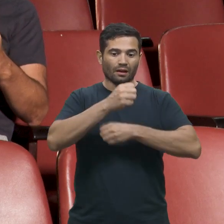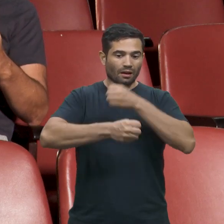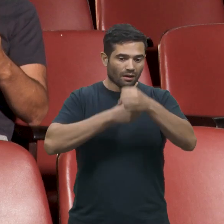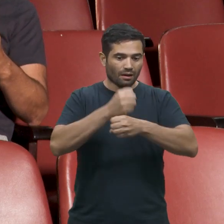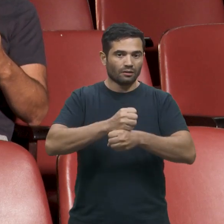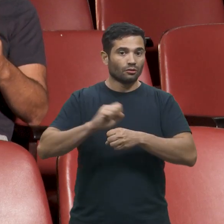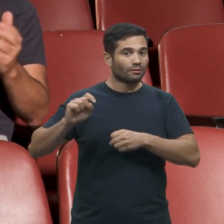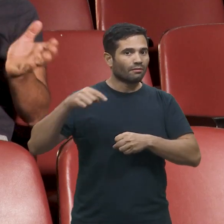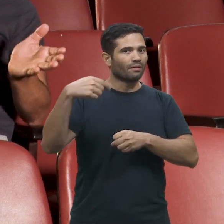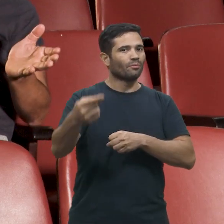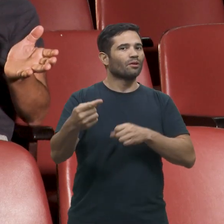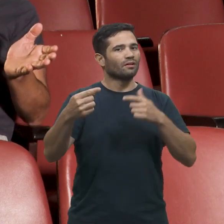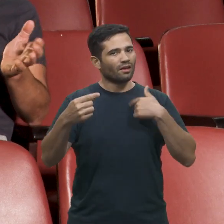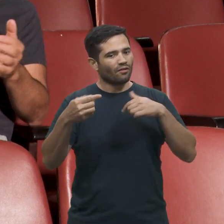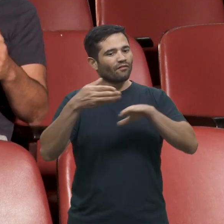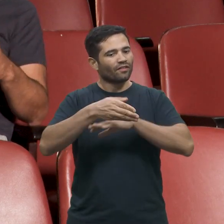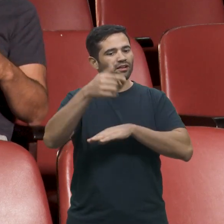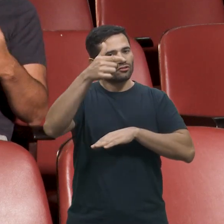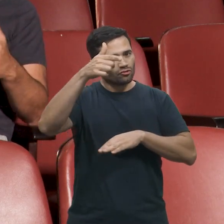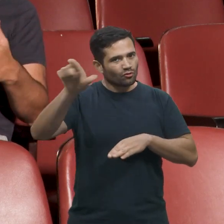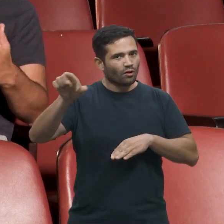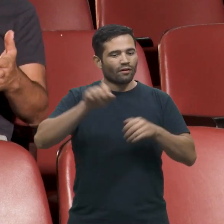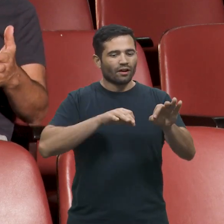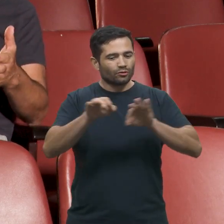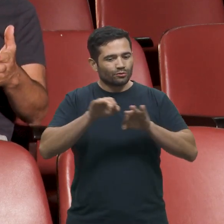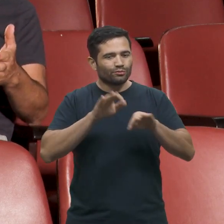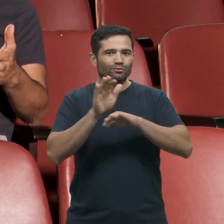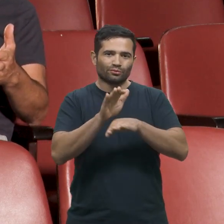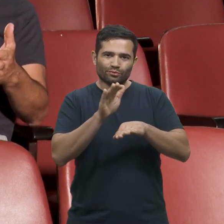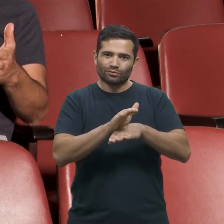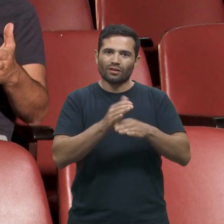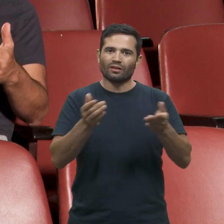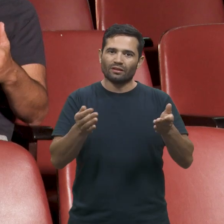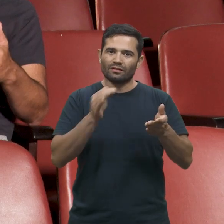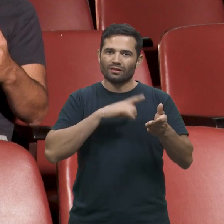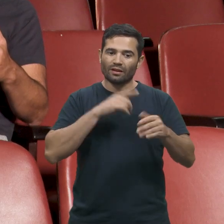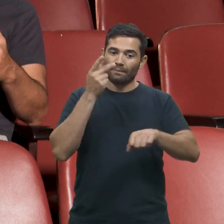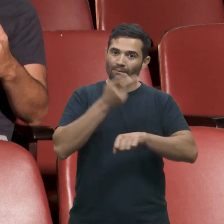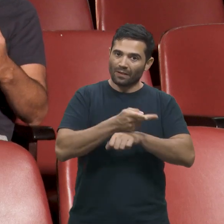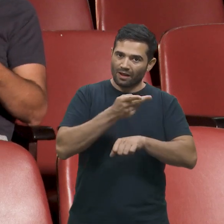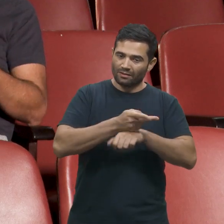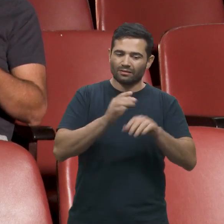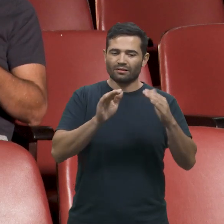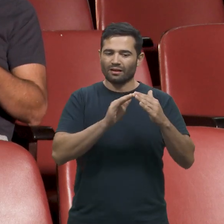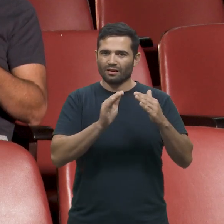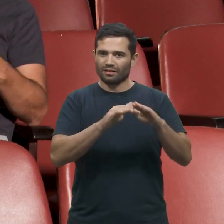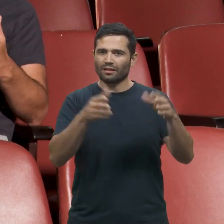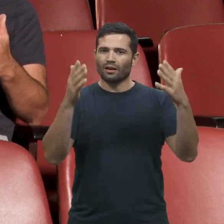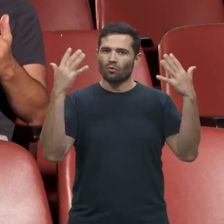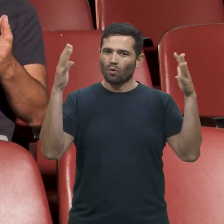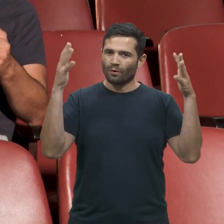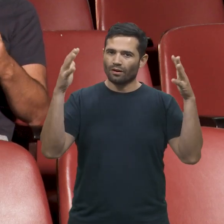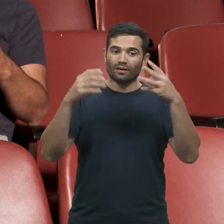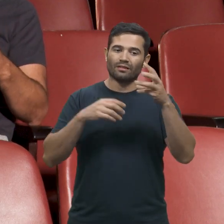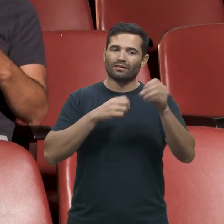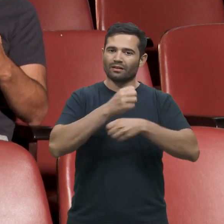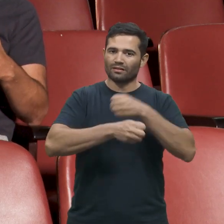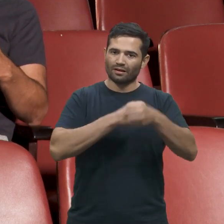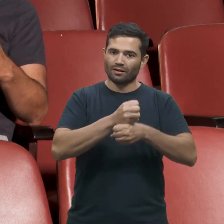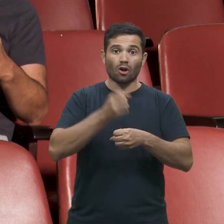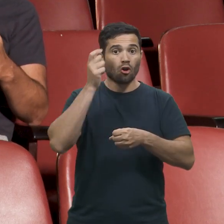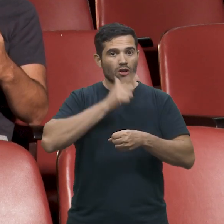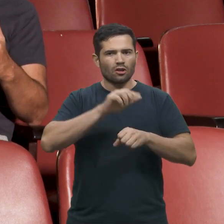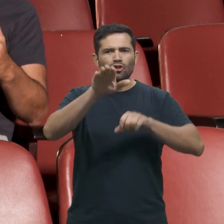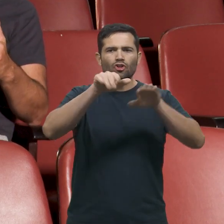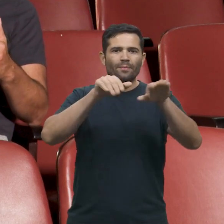anos depois eu estou aqui fazendo uma homenagem. Eu até ajudei a produzir também o Prata da Casa, a comemoração dos 30 anos.